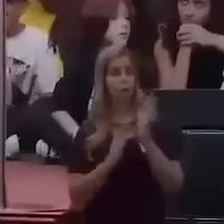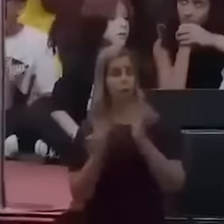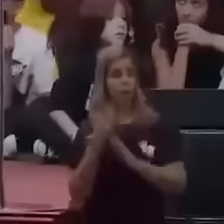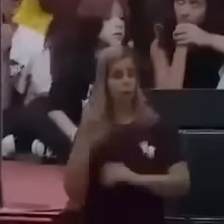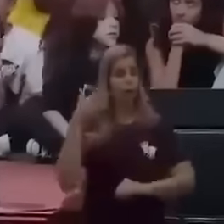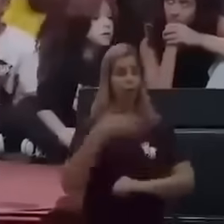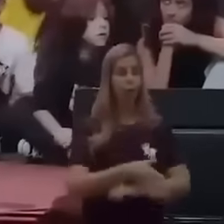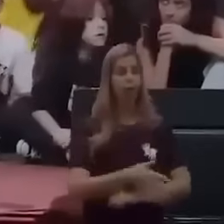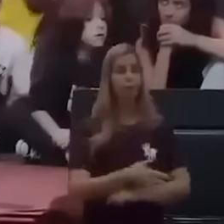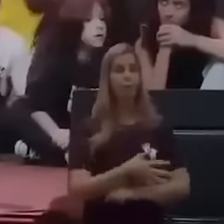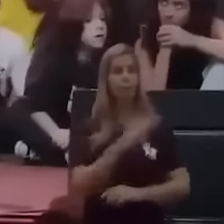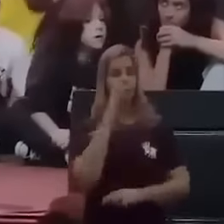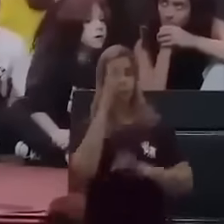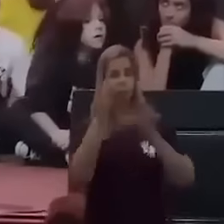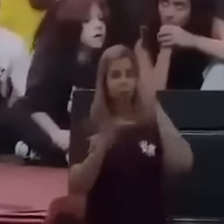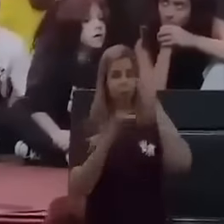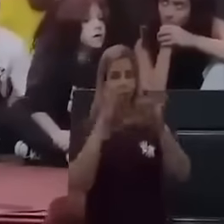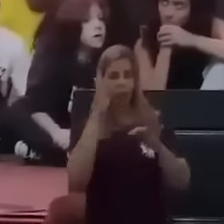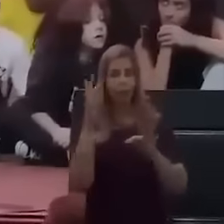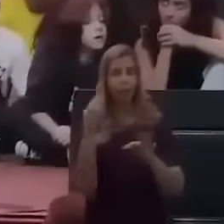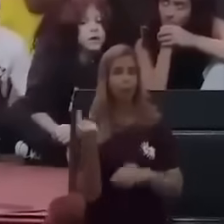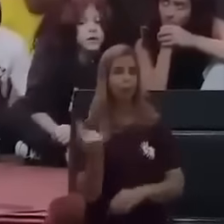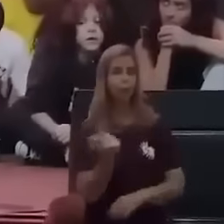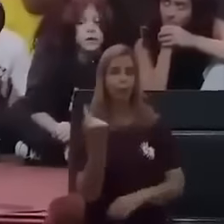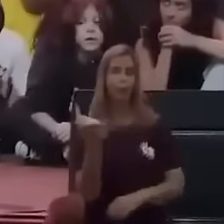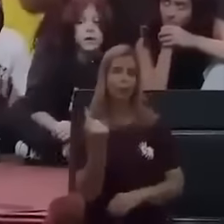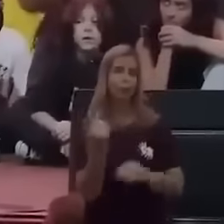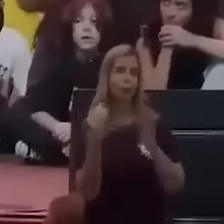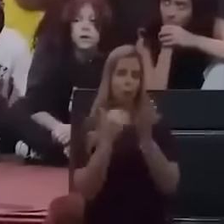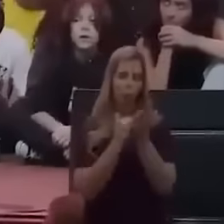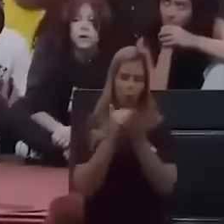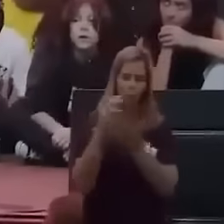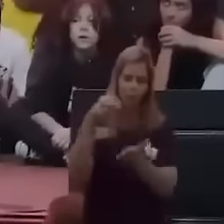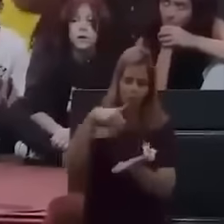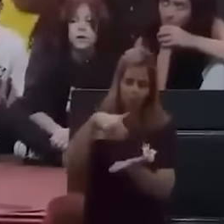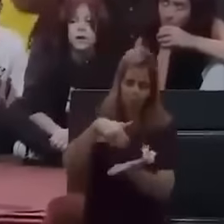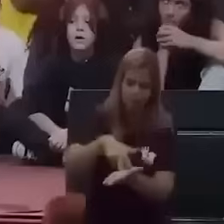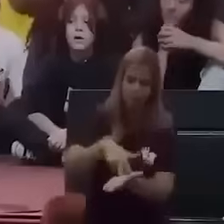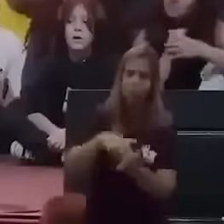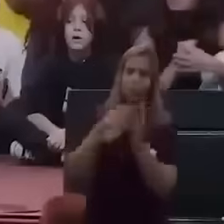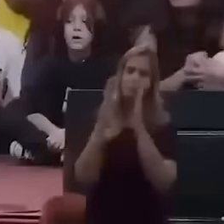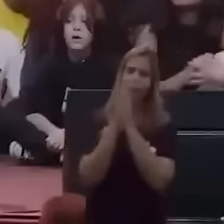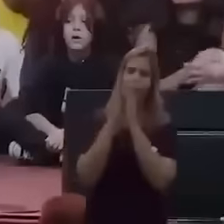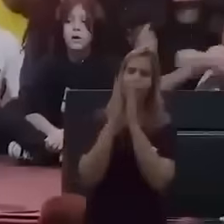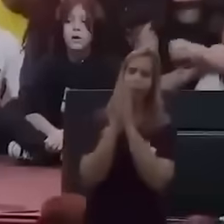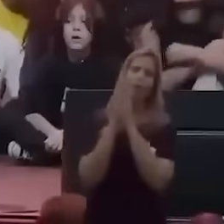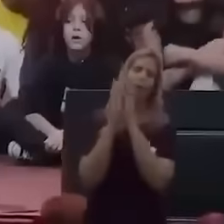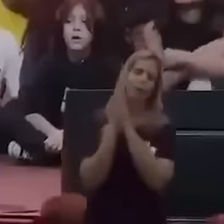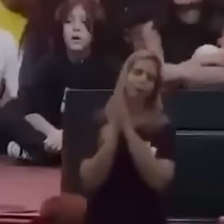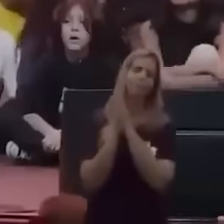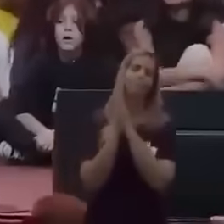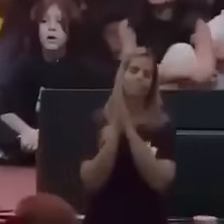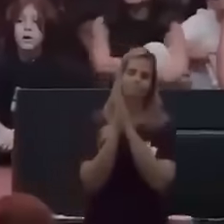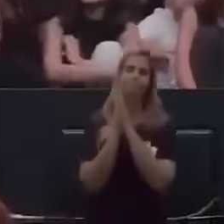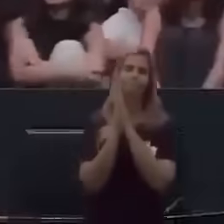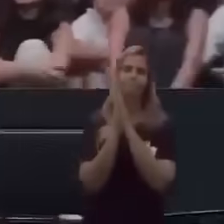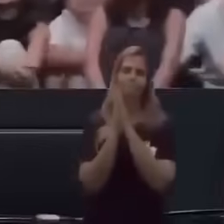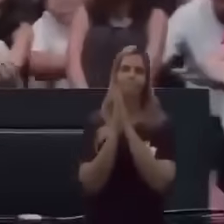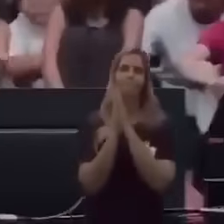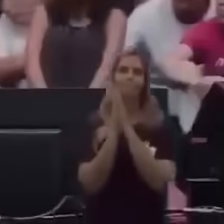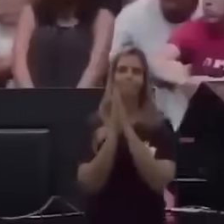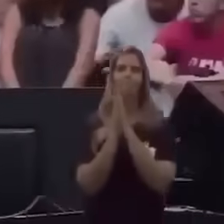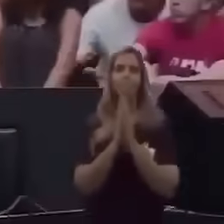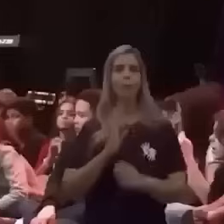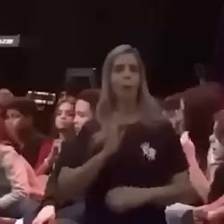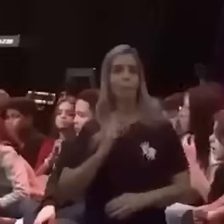jardim, prostra-se com o rosto no chão, o Criador do Universo, o Rei da Glória, e diz Hebreus